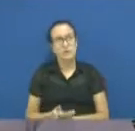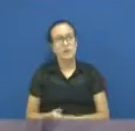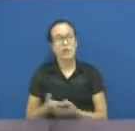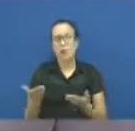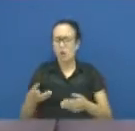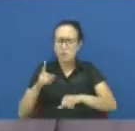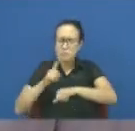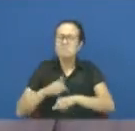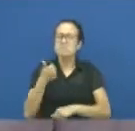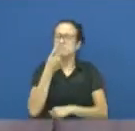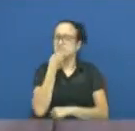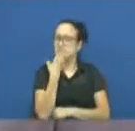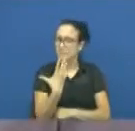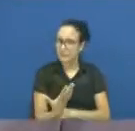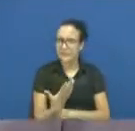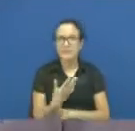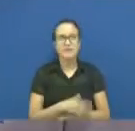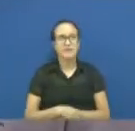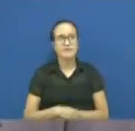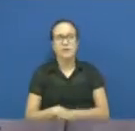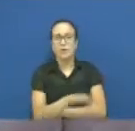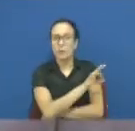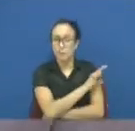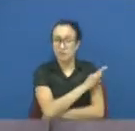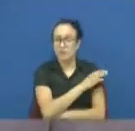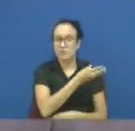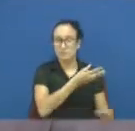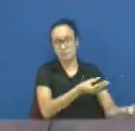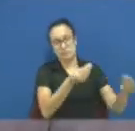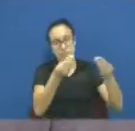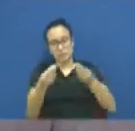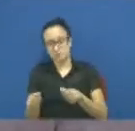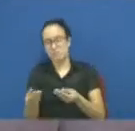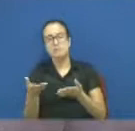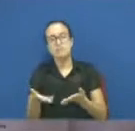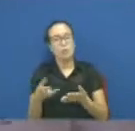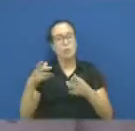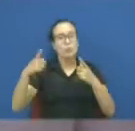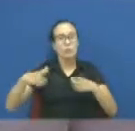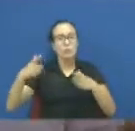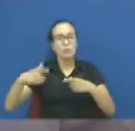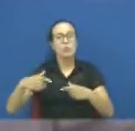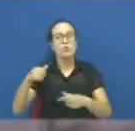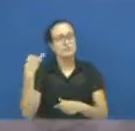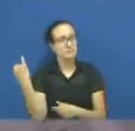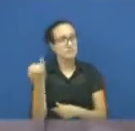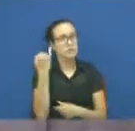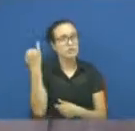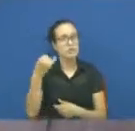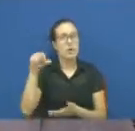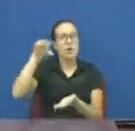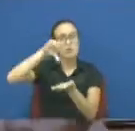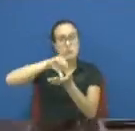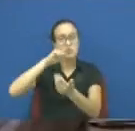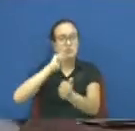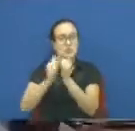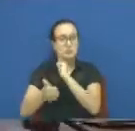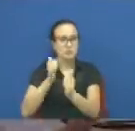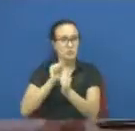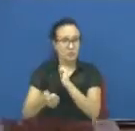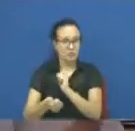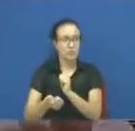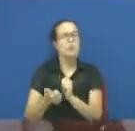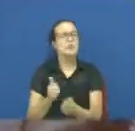hora o prefeito vem denominar um local importante, que é um centro esportivo. Então, eu acho que o nome